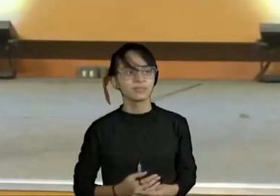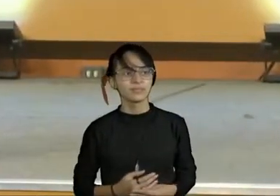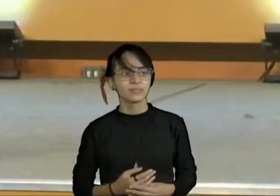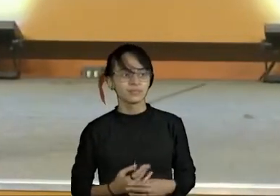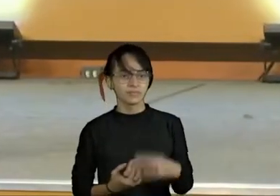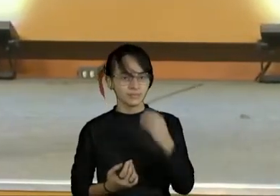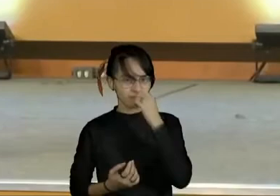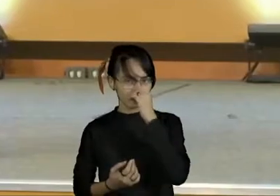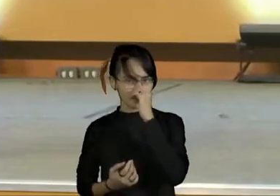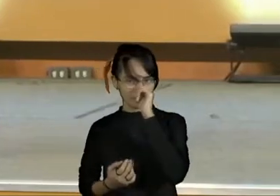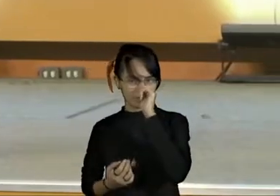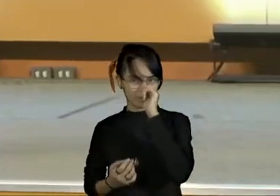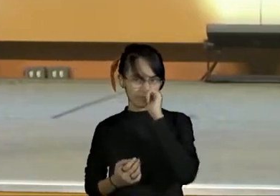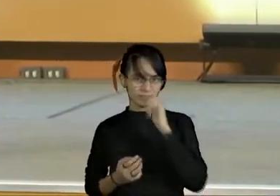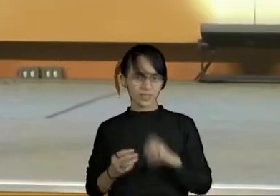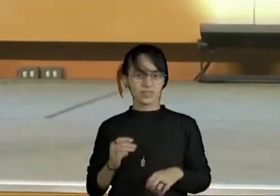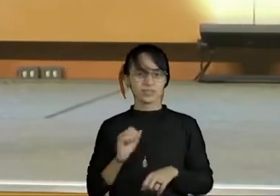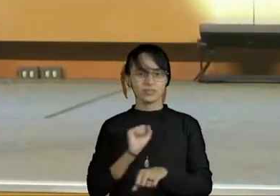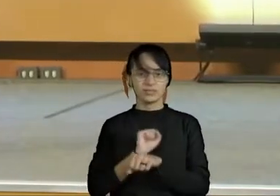Por quê?